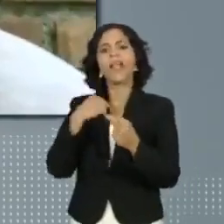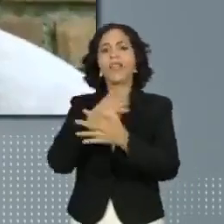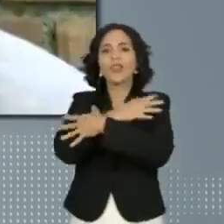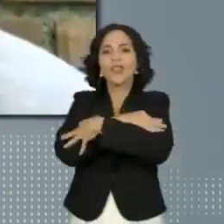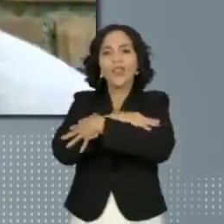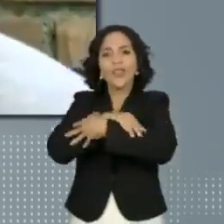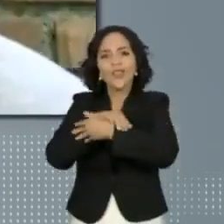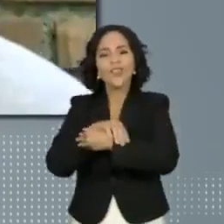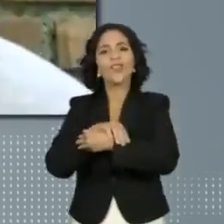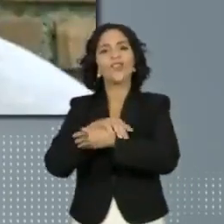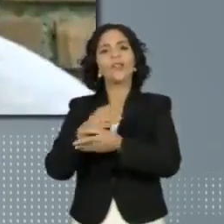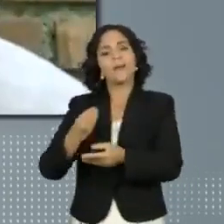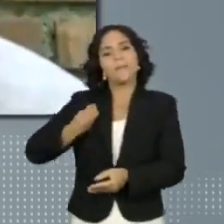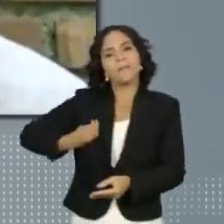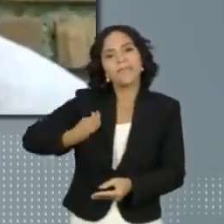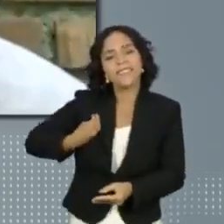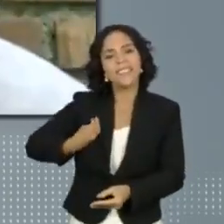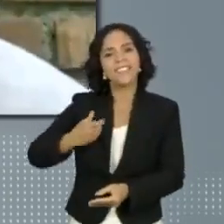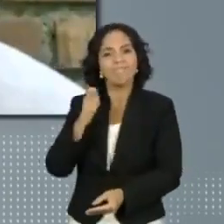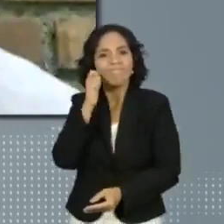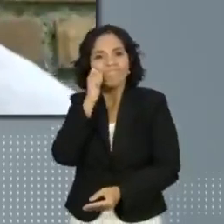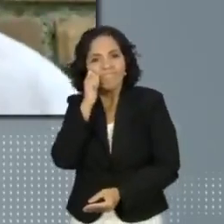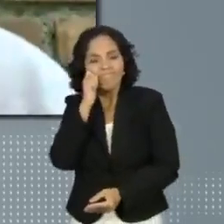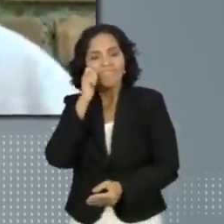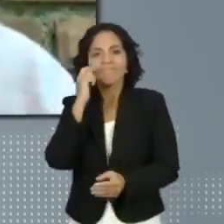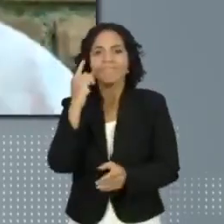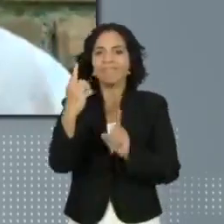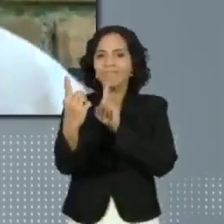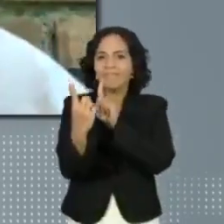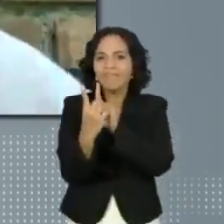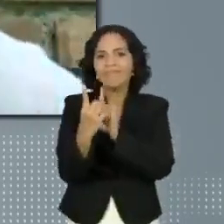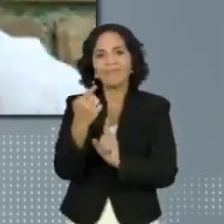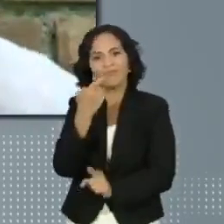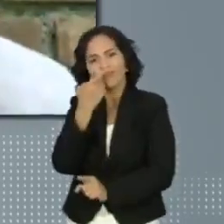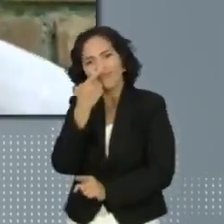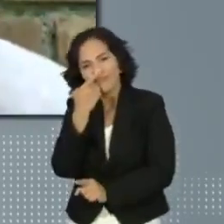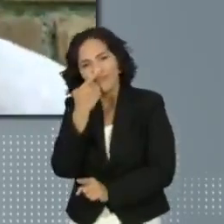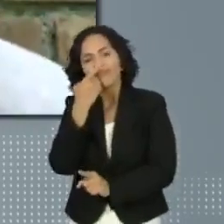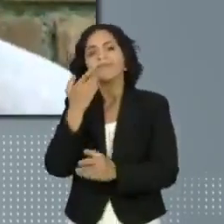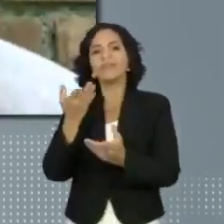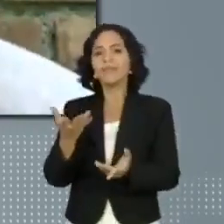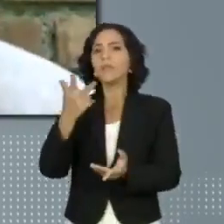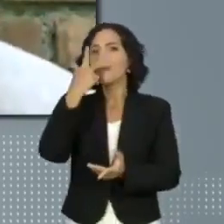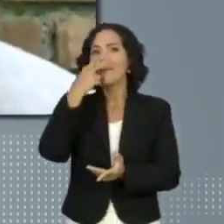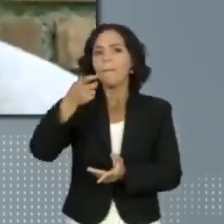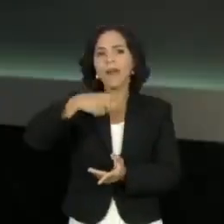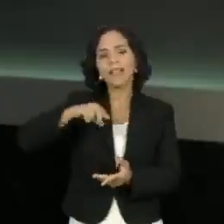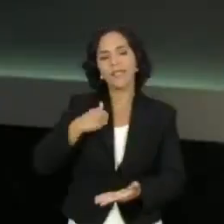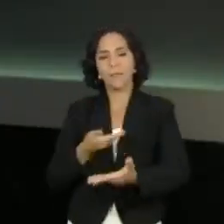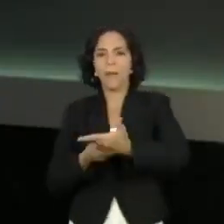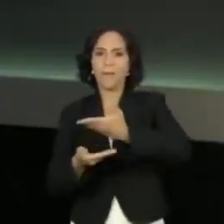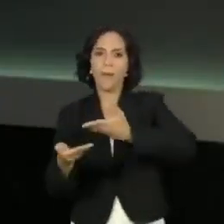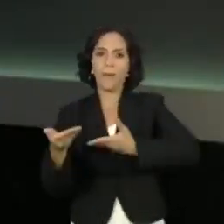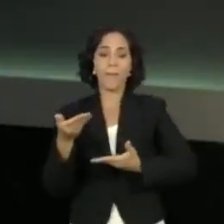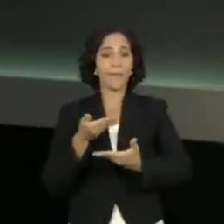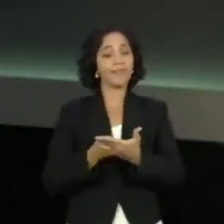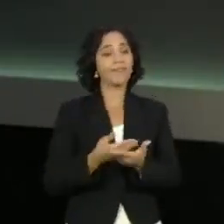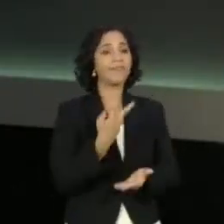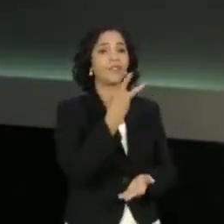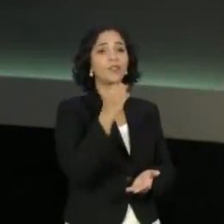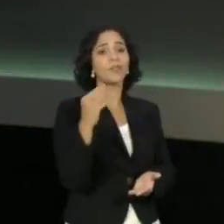toque, é a presença próxima, é a divisão da nossa assim, corporeidade, né? São 200